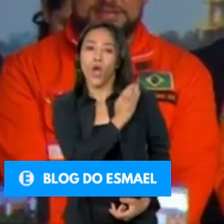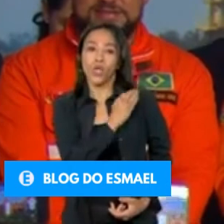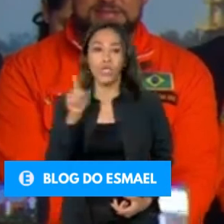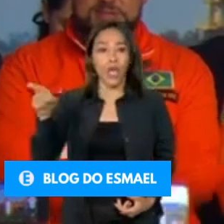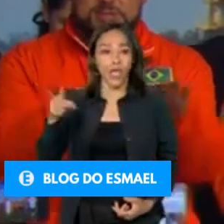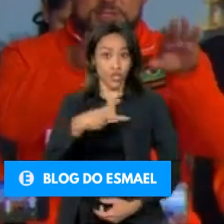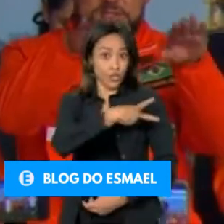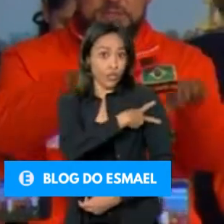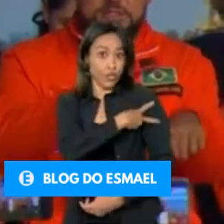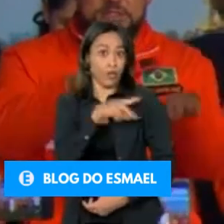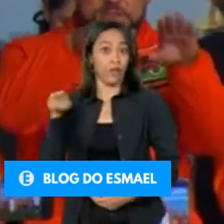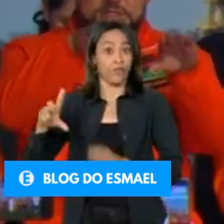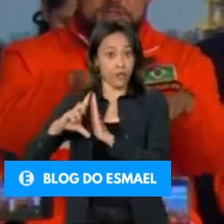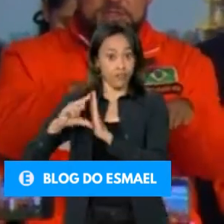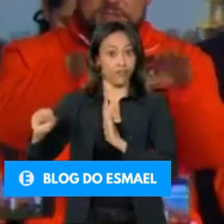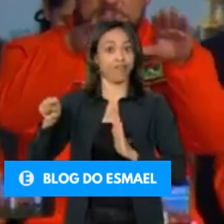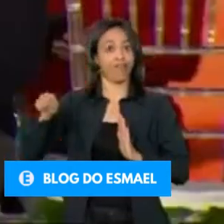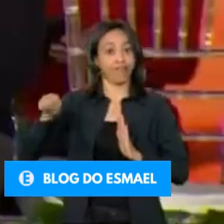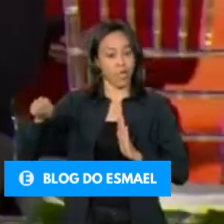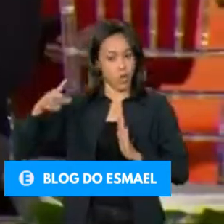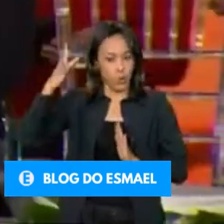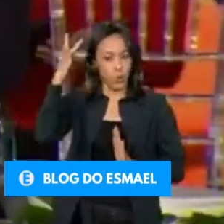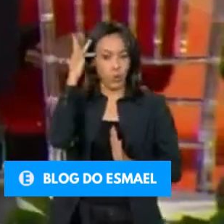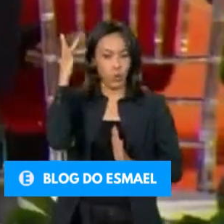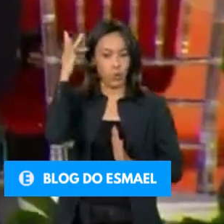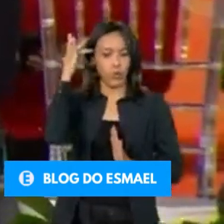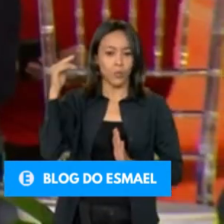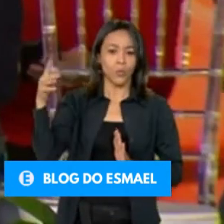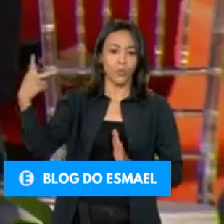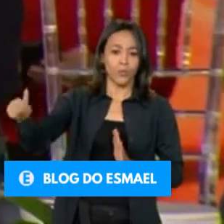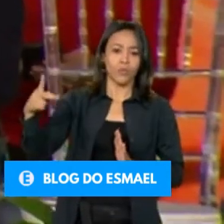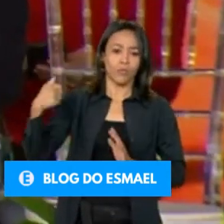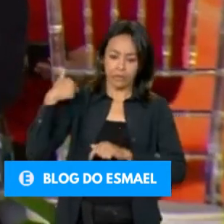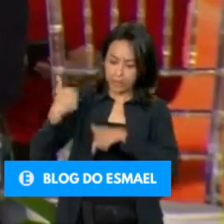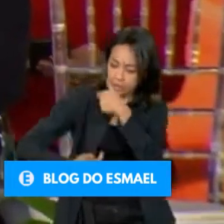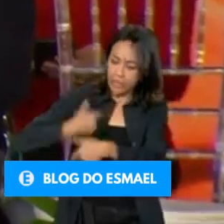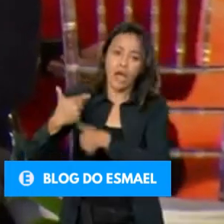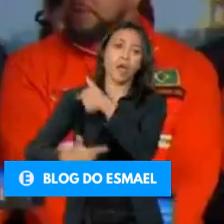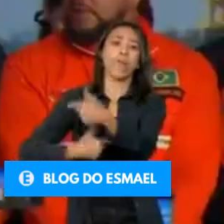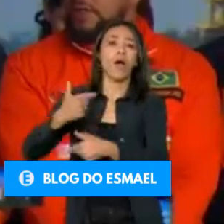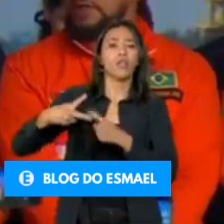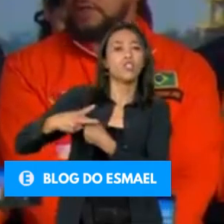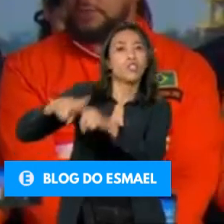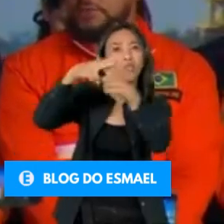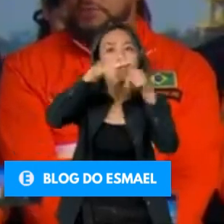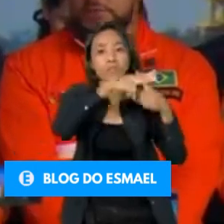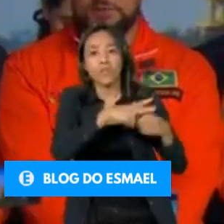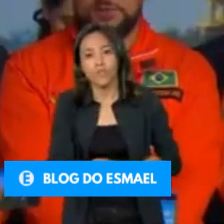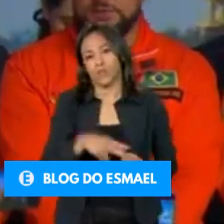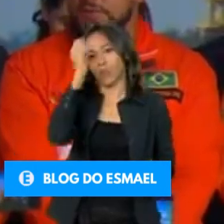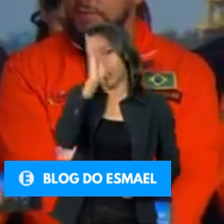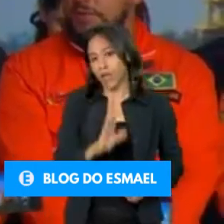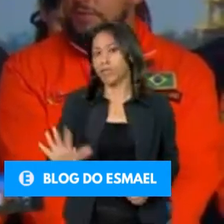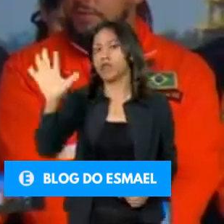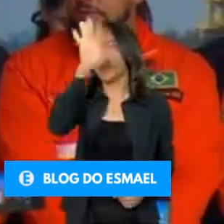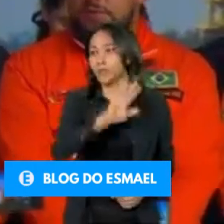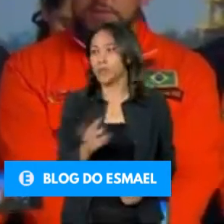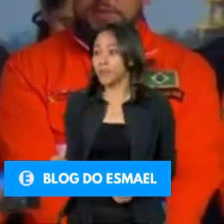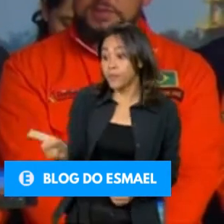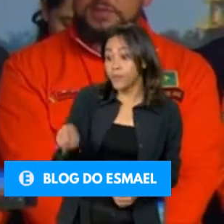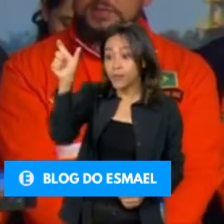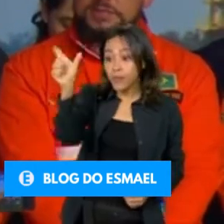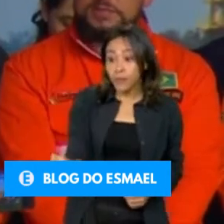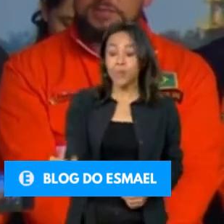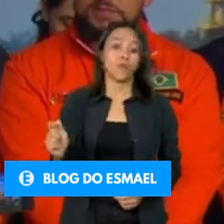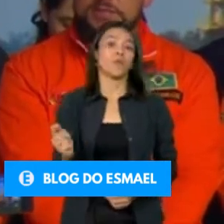Civil, que tem sido um gigante no trabalho de concertação desse país. Quero cumprimentar o companheiro